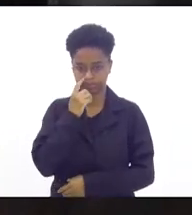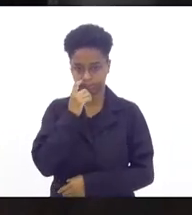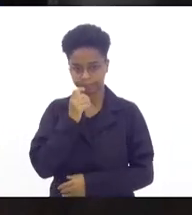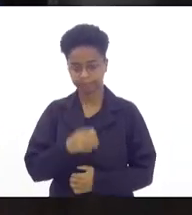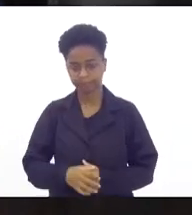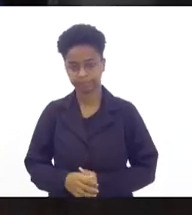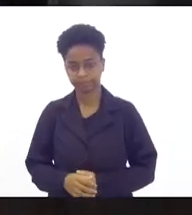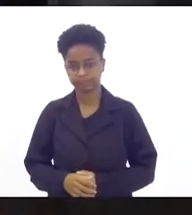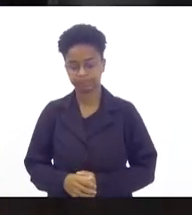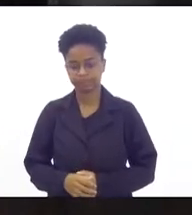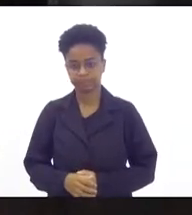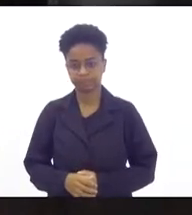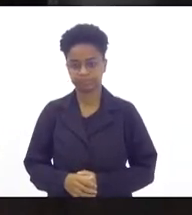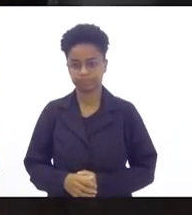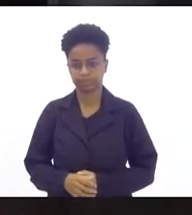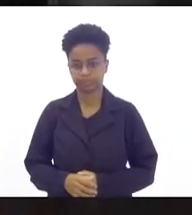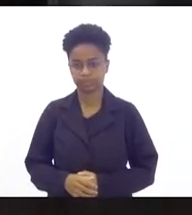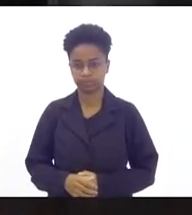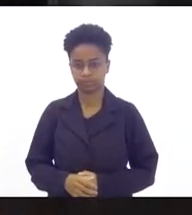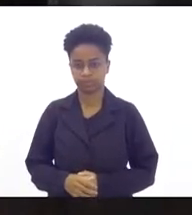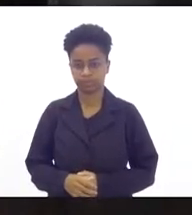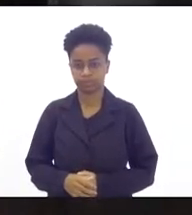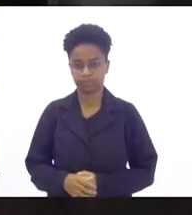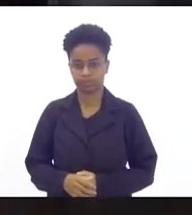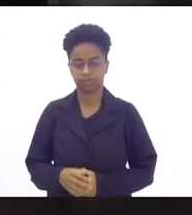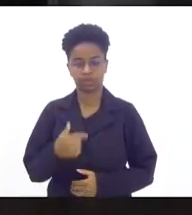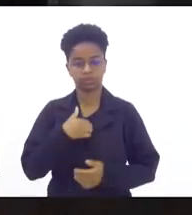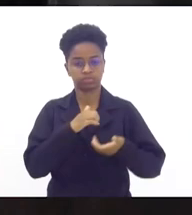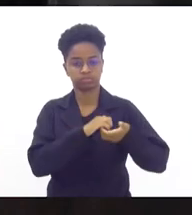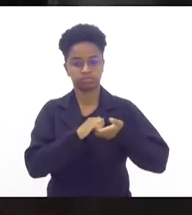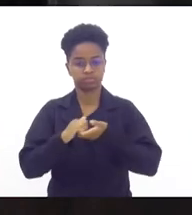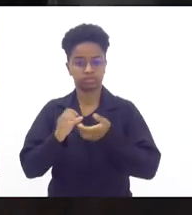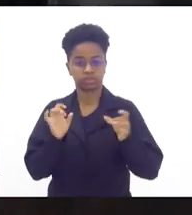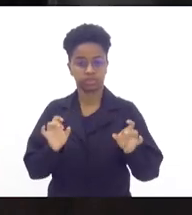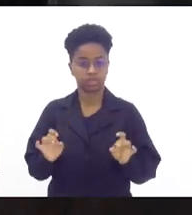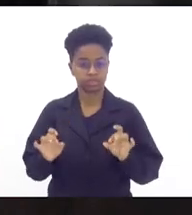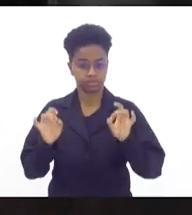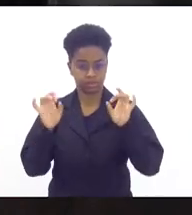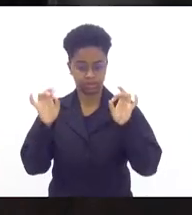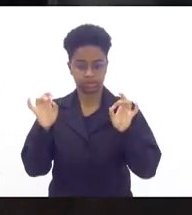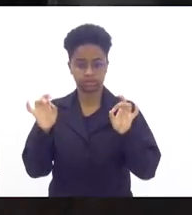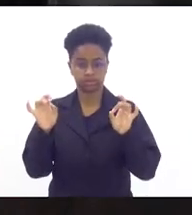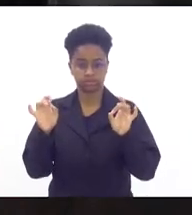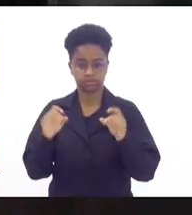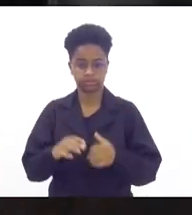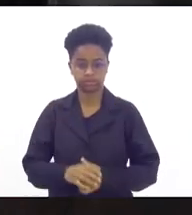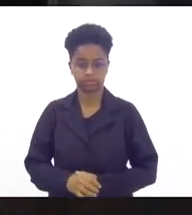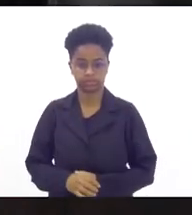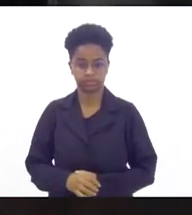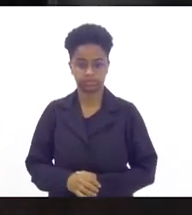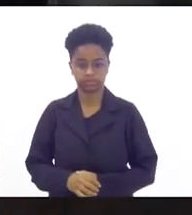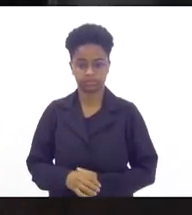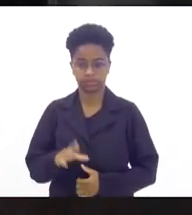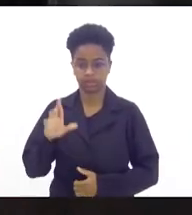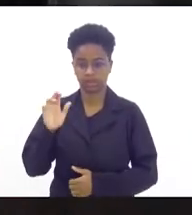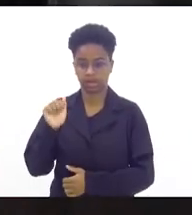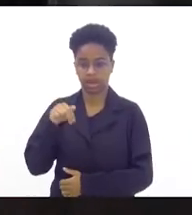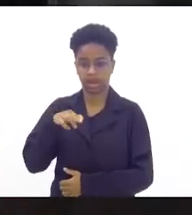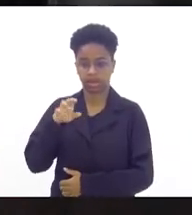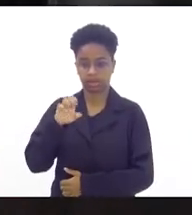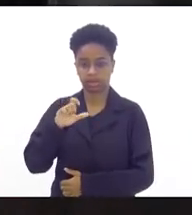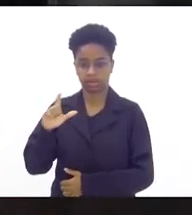trago aqui a minha saudação especial a senhora Raquel Cruz